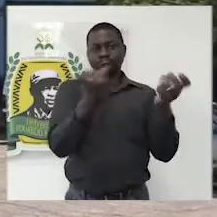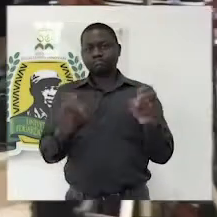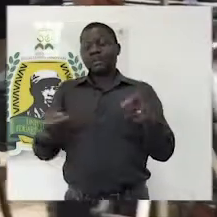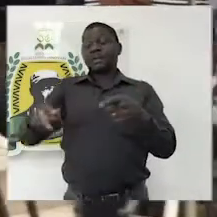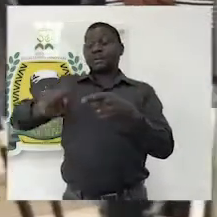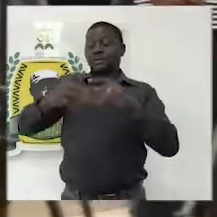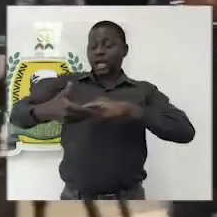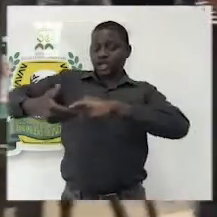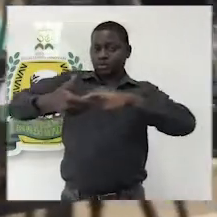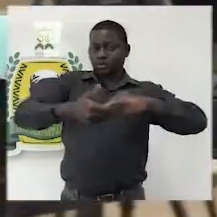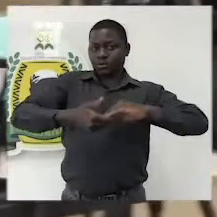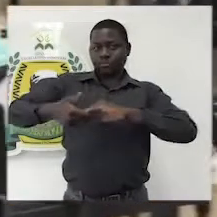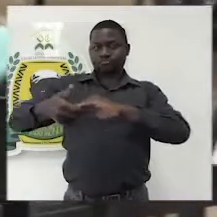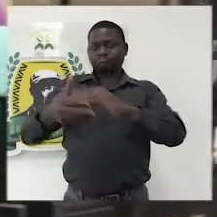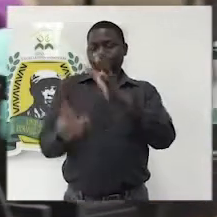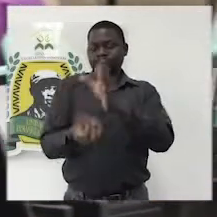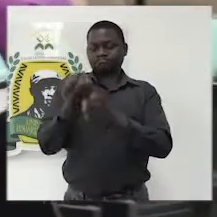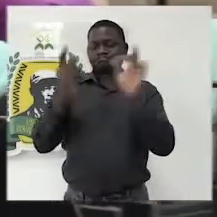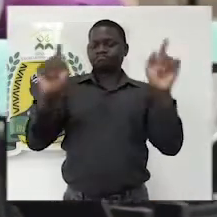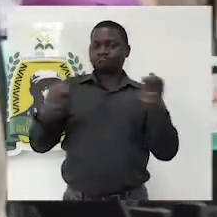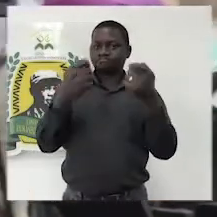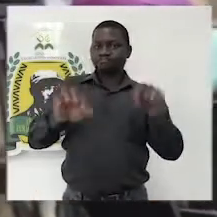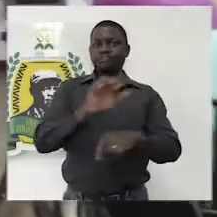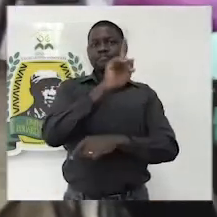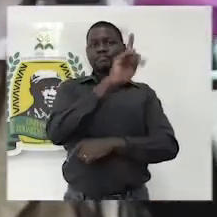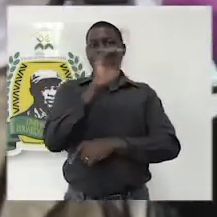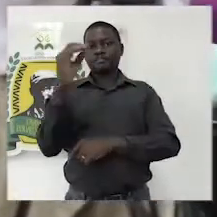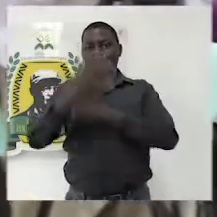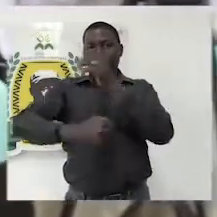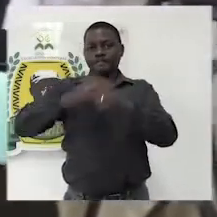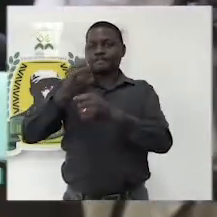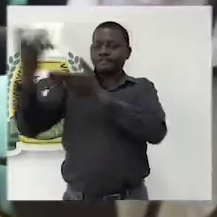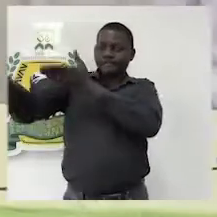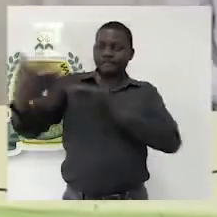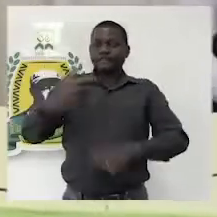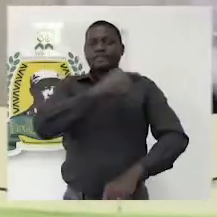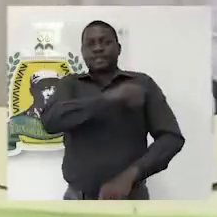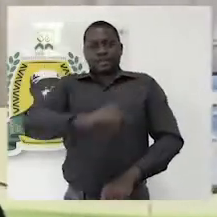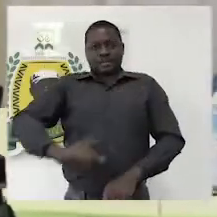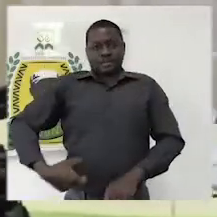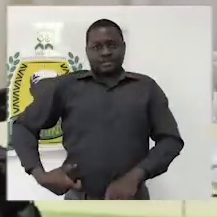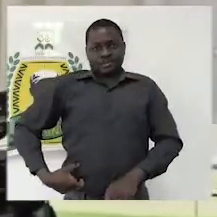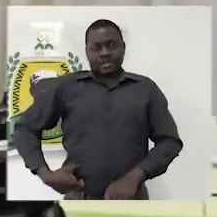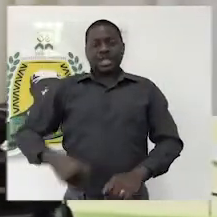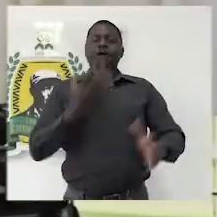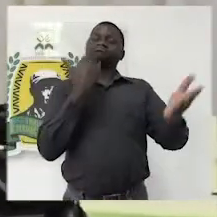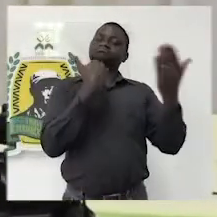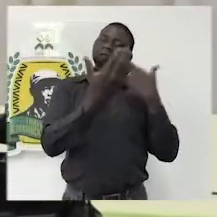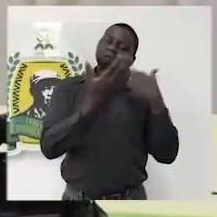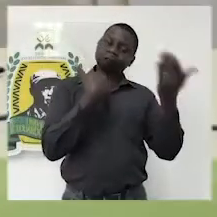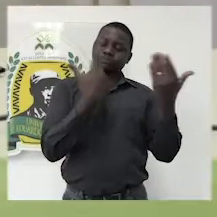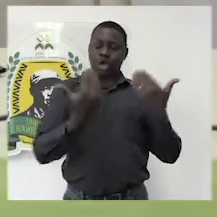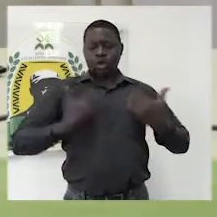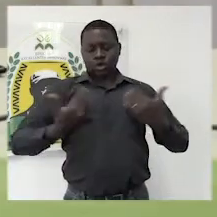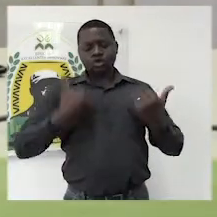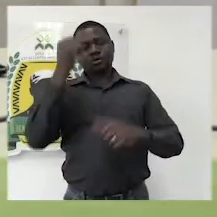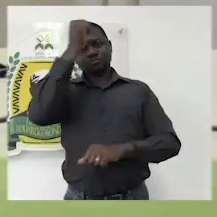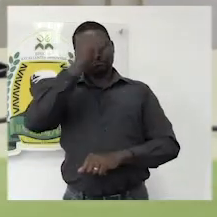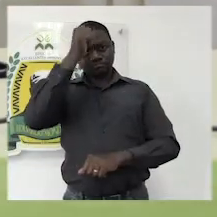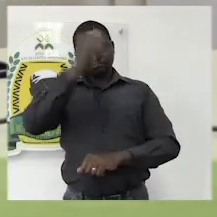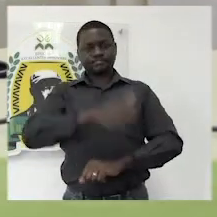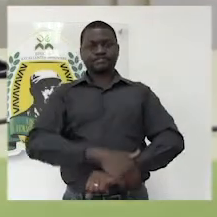coordenação com a Comissão das Celebrações do Centenário Eduardo Mondlane, convidaram o antigo presidente da República para conversar com os jovens da